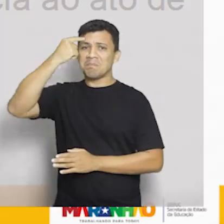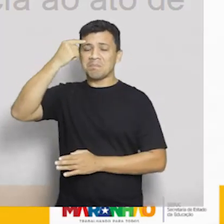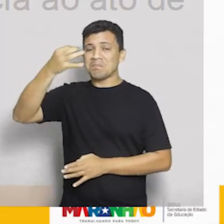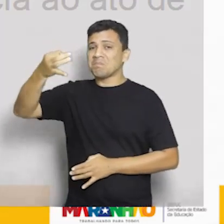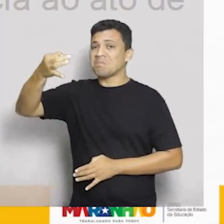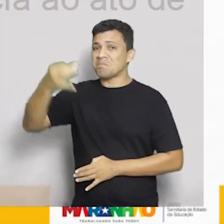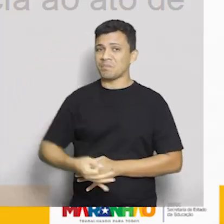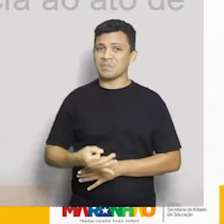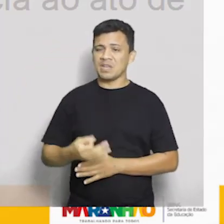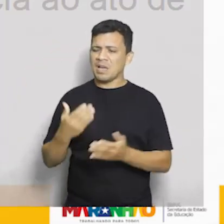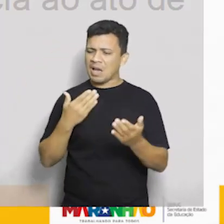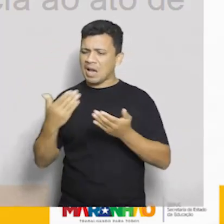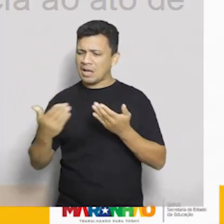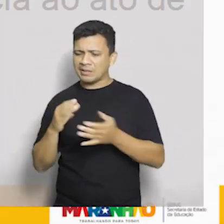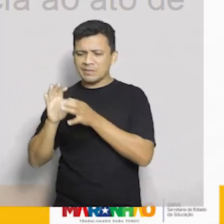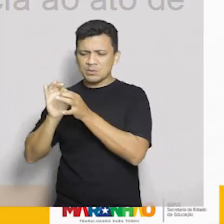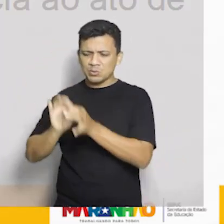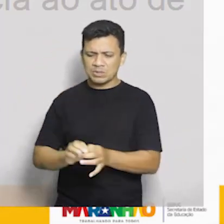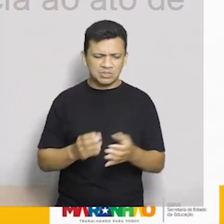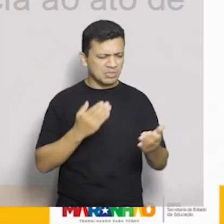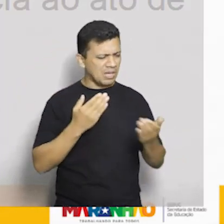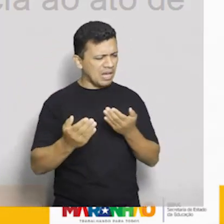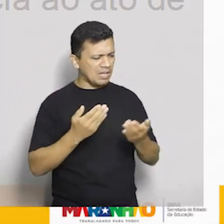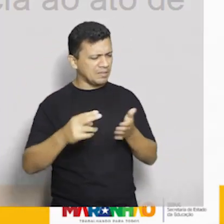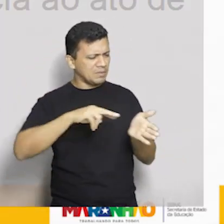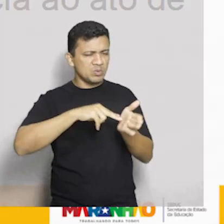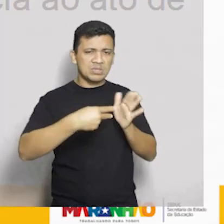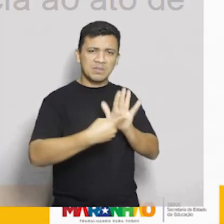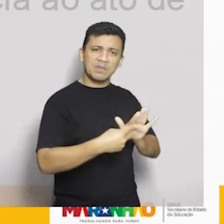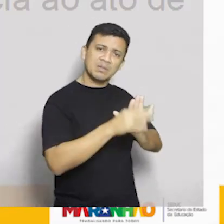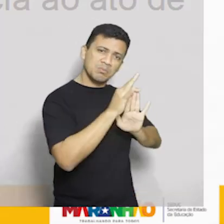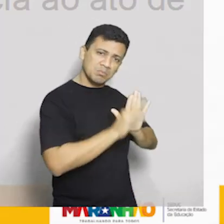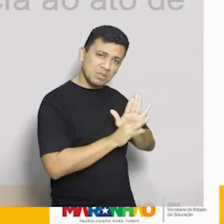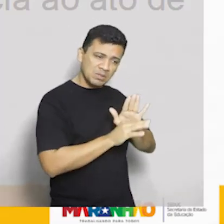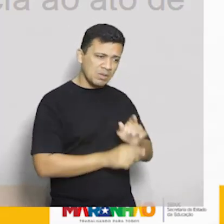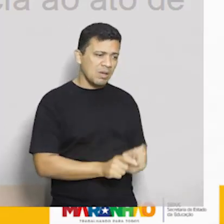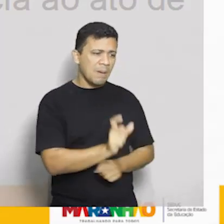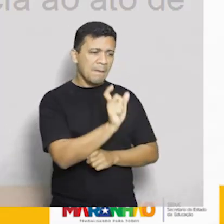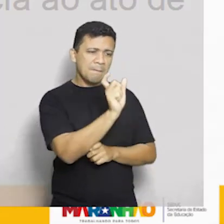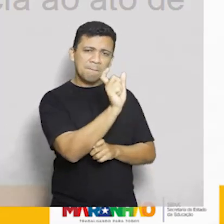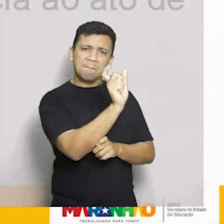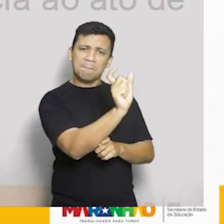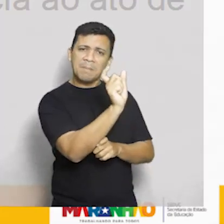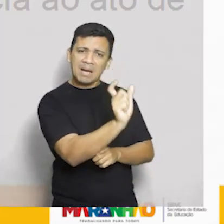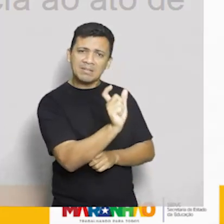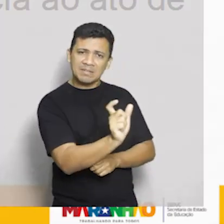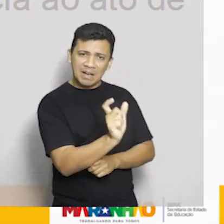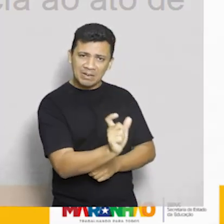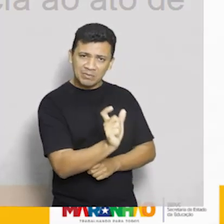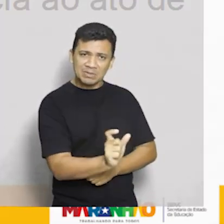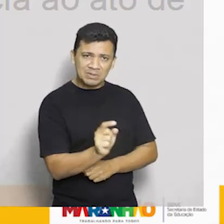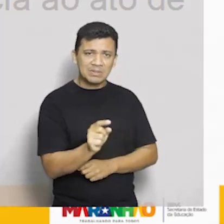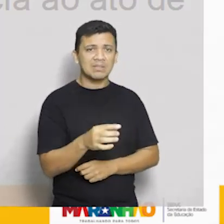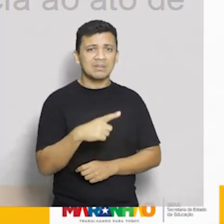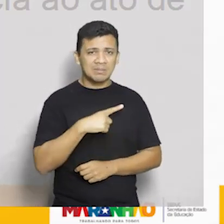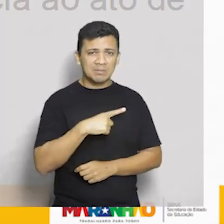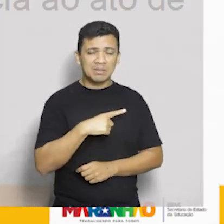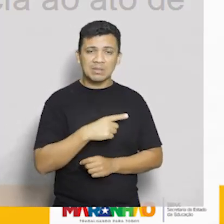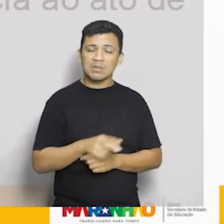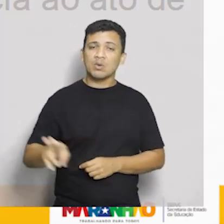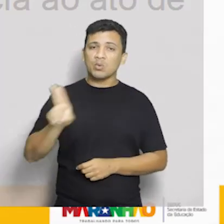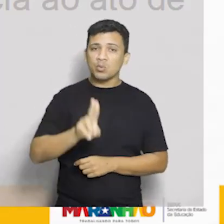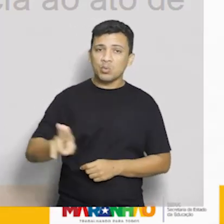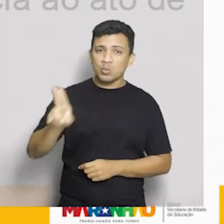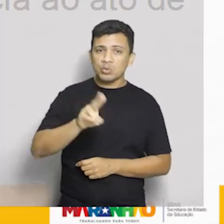analise contexto, analise o significado que o texto te oferece, as palavras que vão sendo oferecidas para você e use